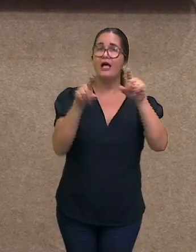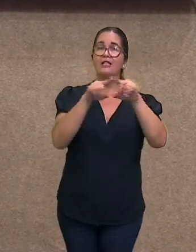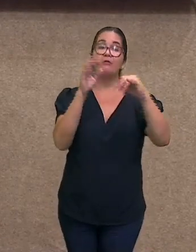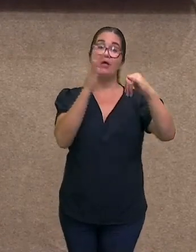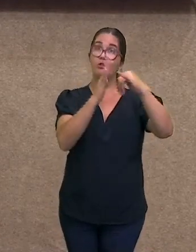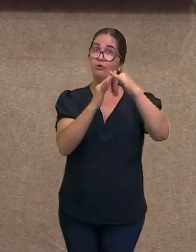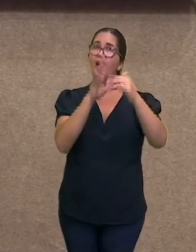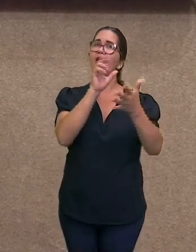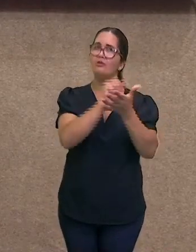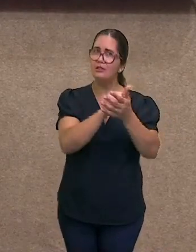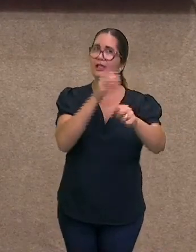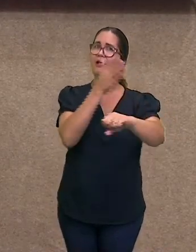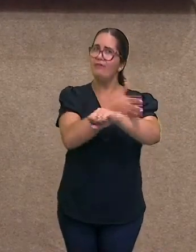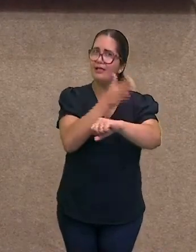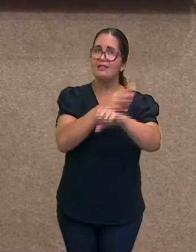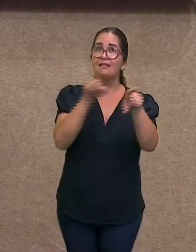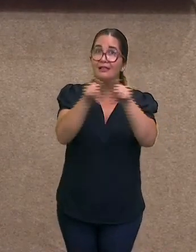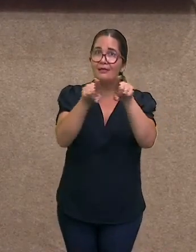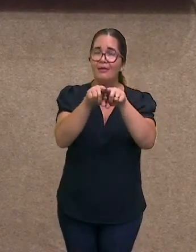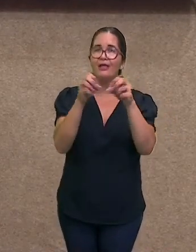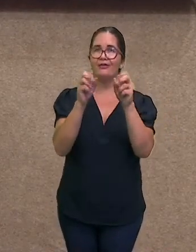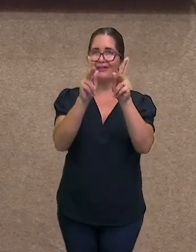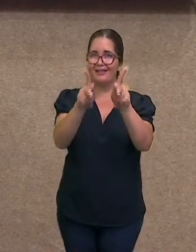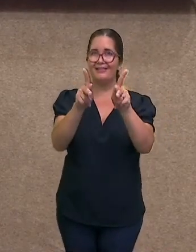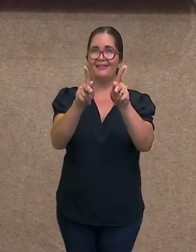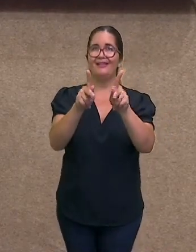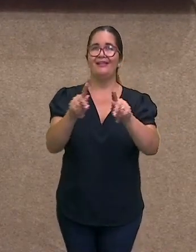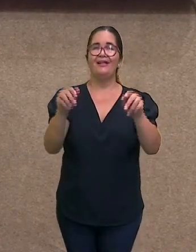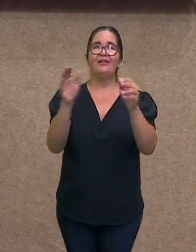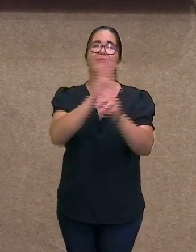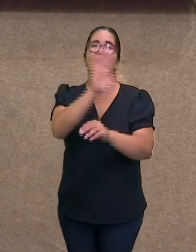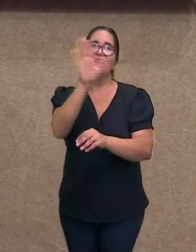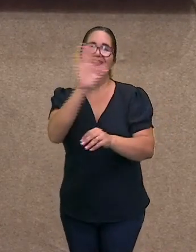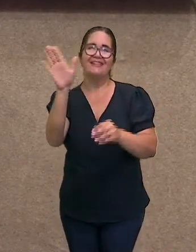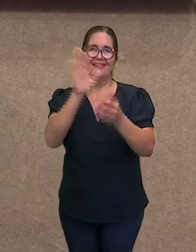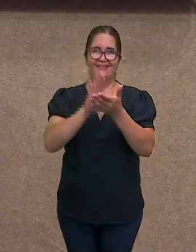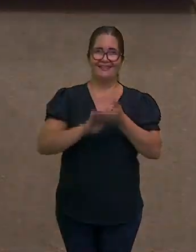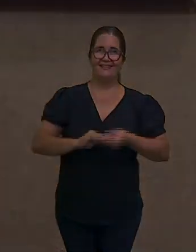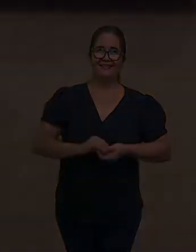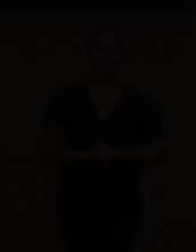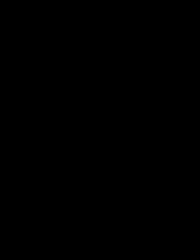E se inscreva no canal do YouTube SMED-GV. Boa aula a todos!